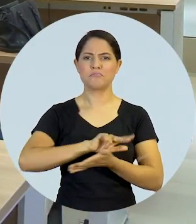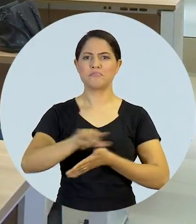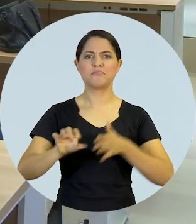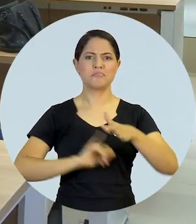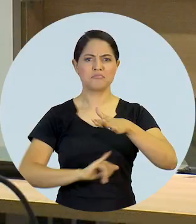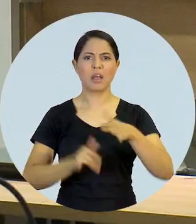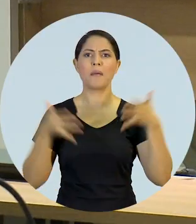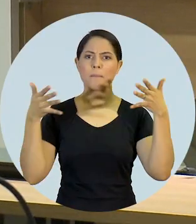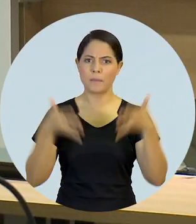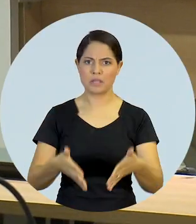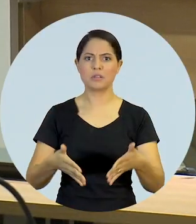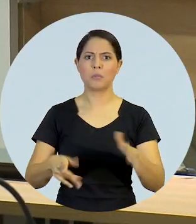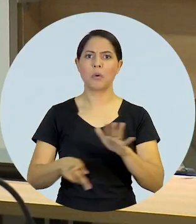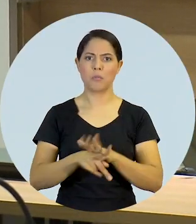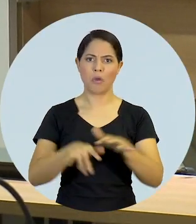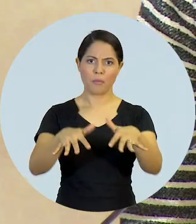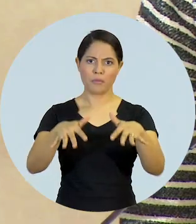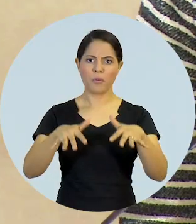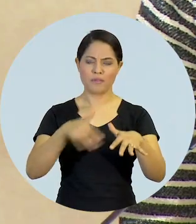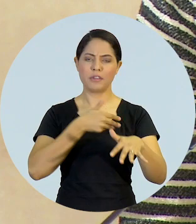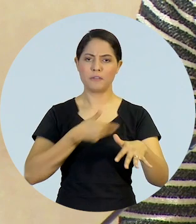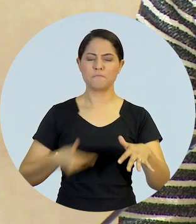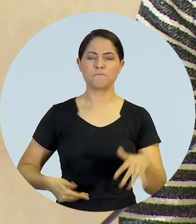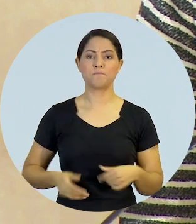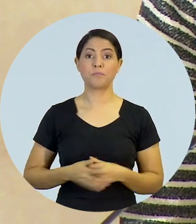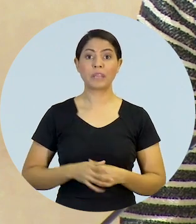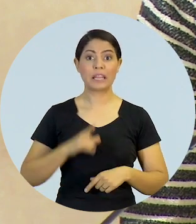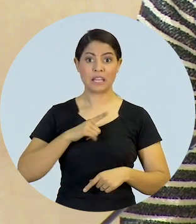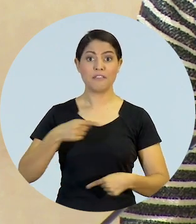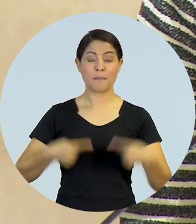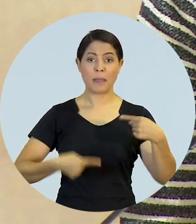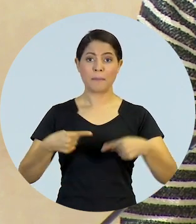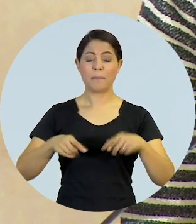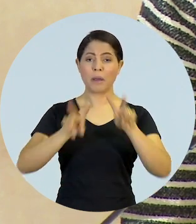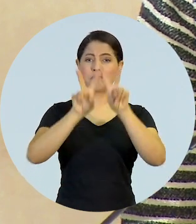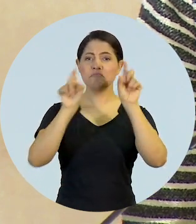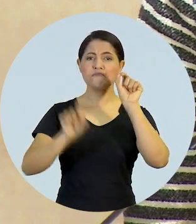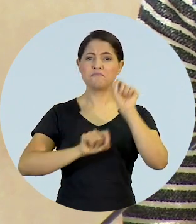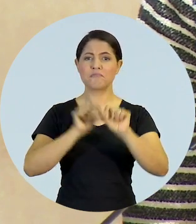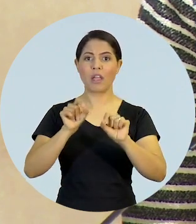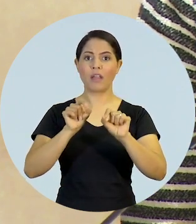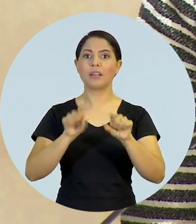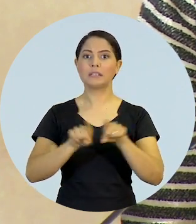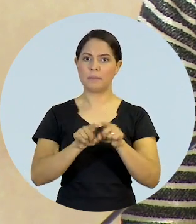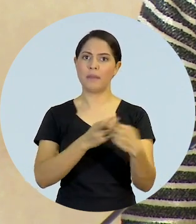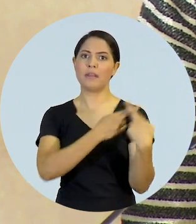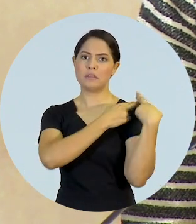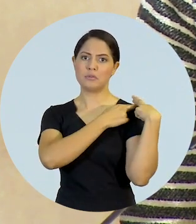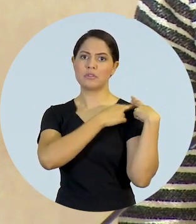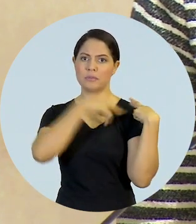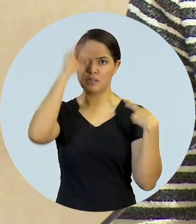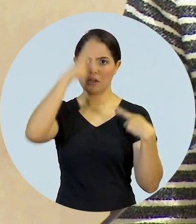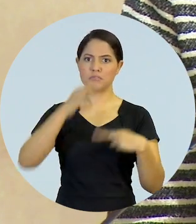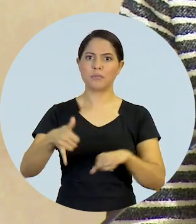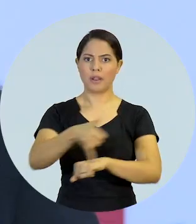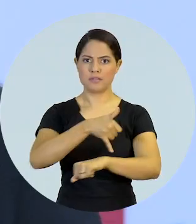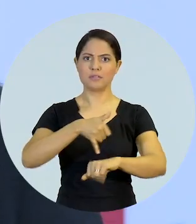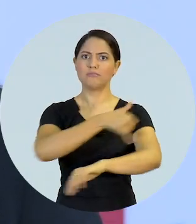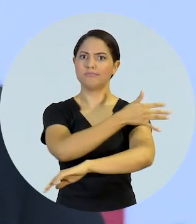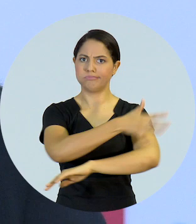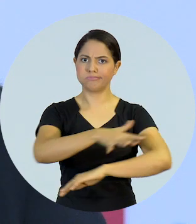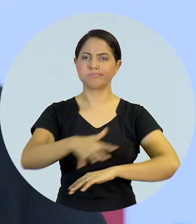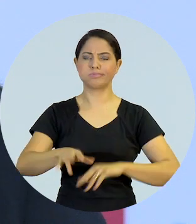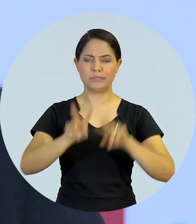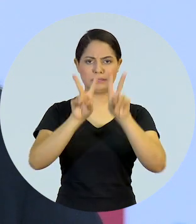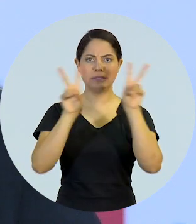participaram da audiência promovida pela Ordem. Dentre os pontos abordados, a responsabilidade brasileira sobre as manchas de óleo.